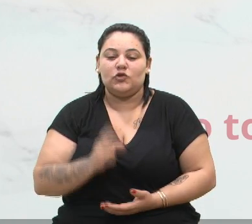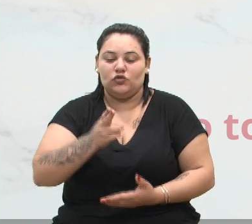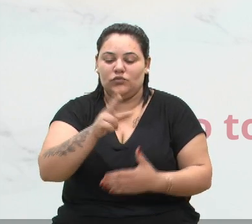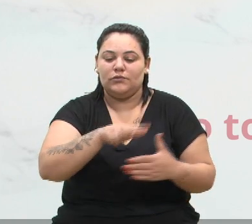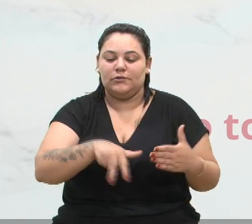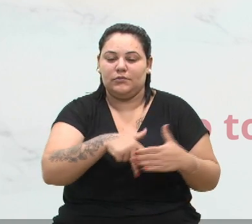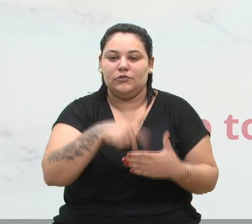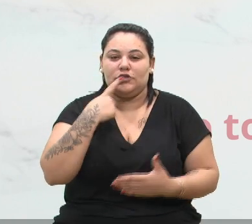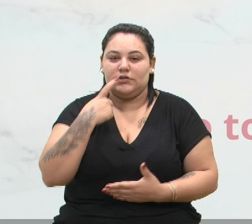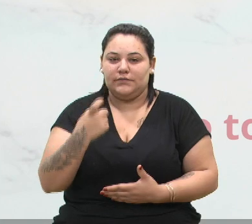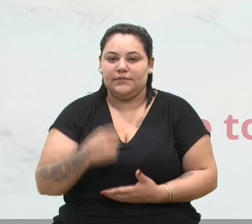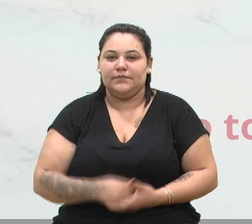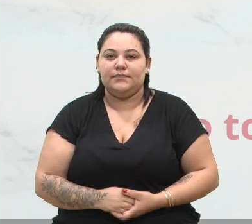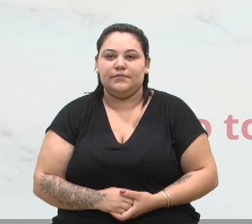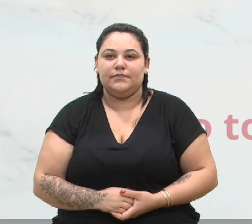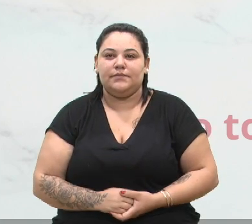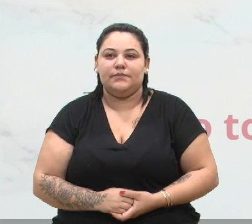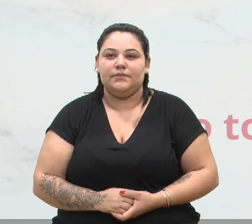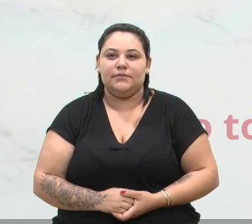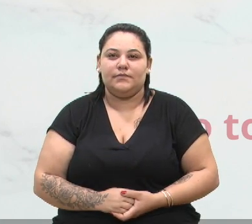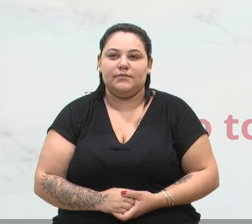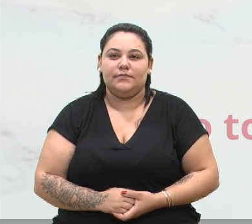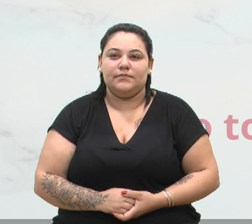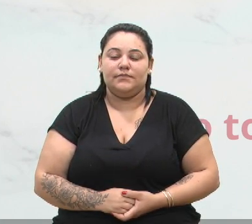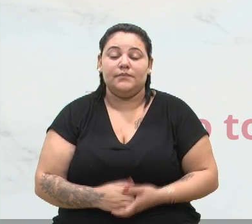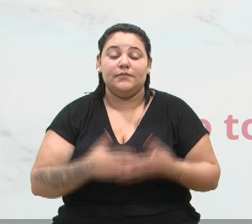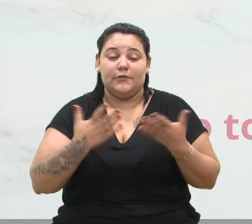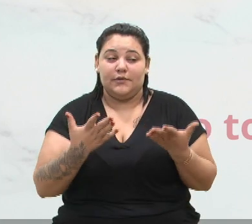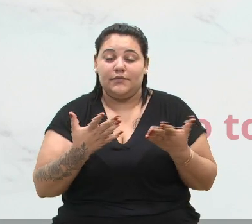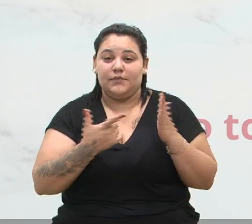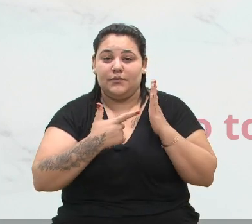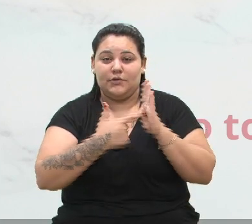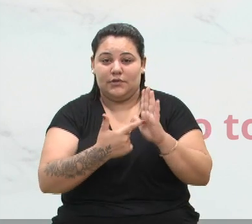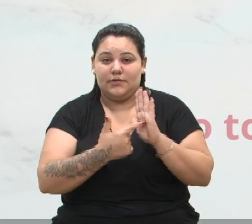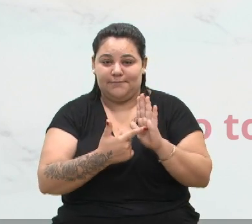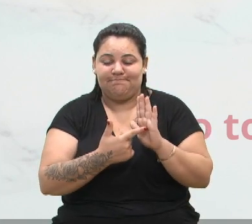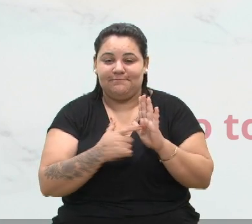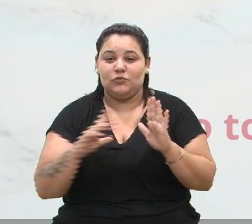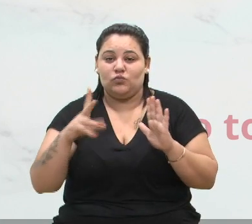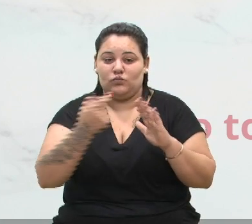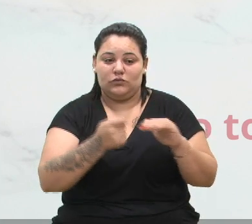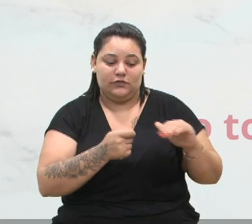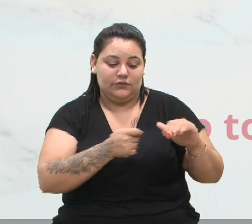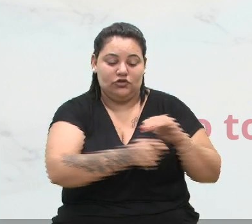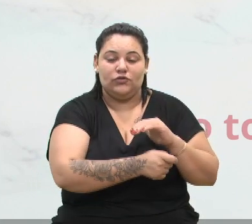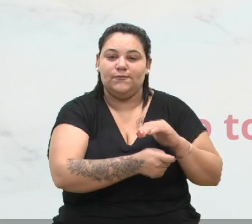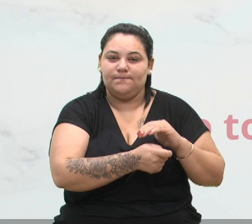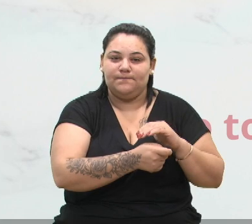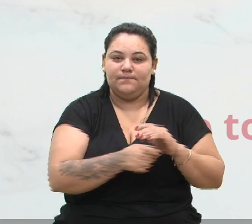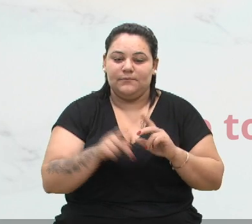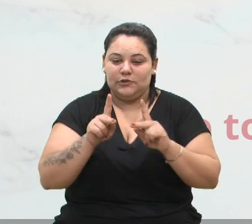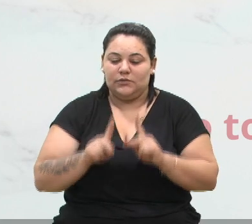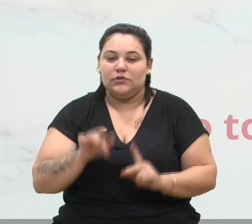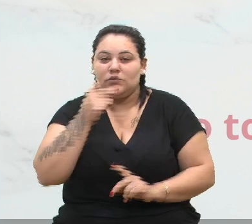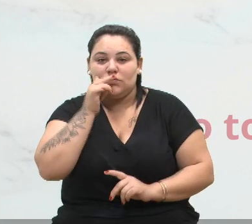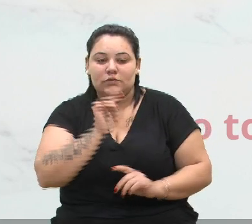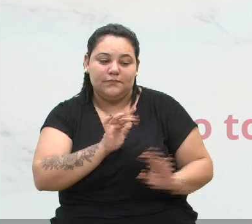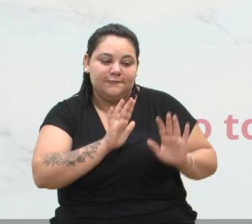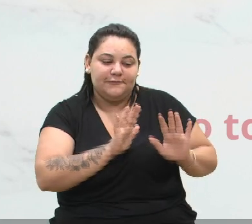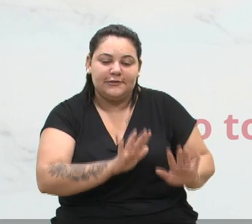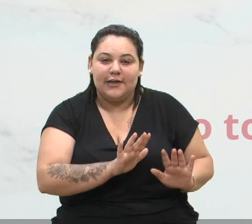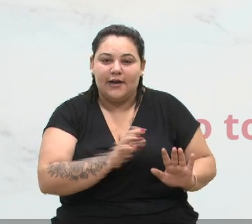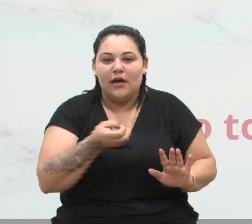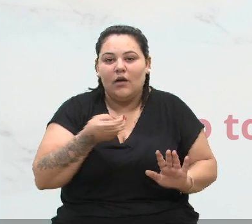bancada do PT. O quanto está sendo investido para que as pessoas permaneçam